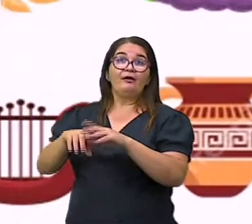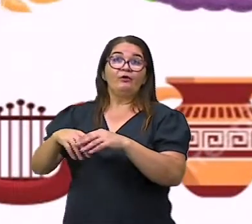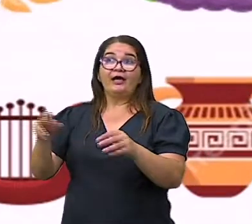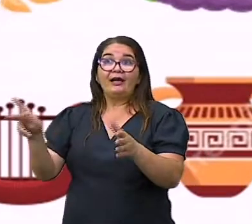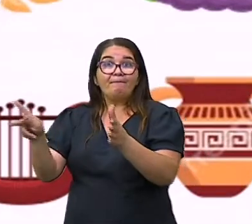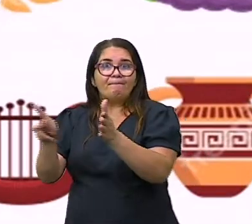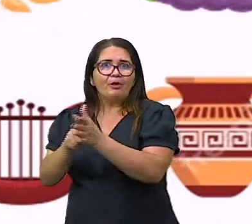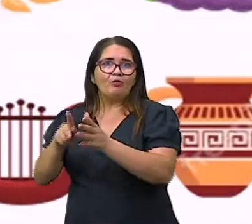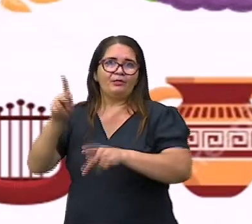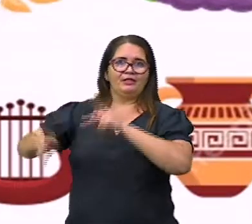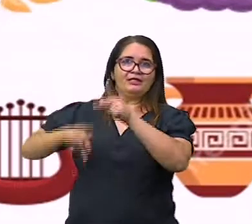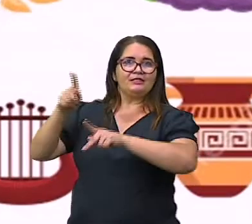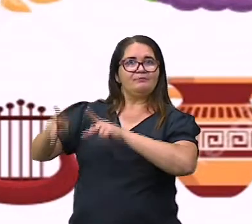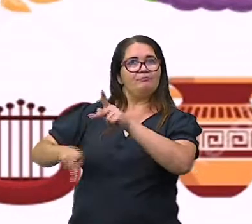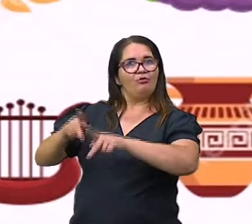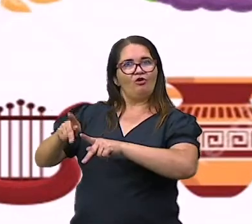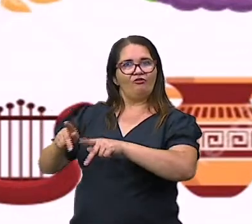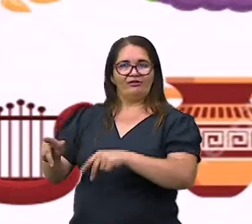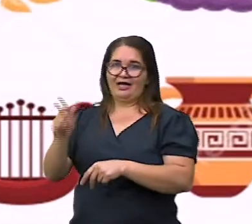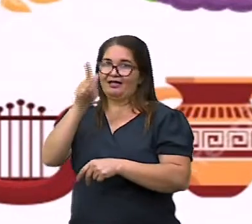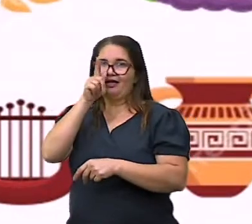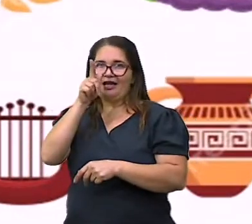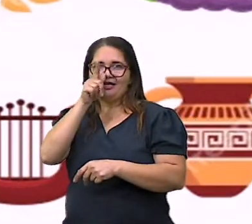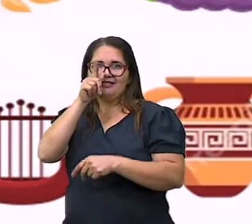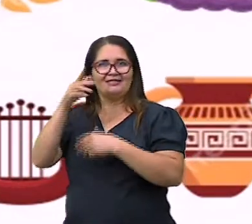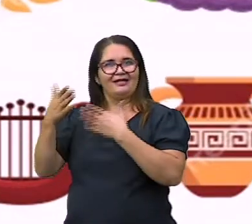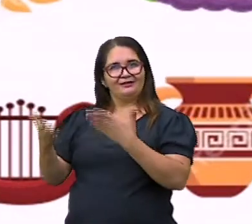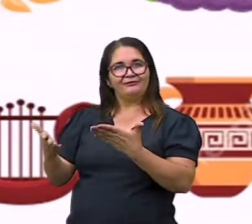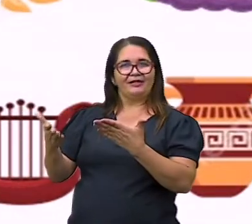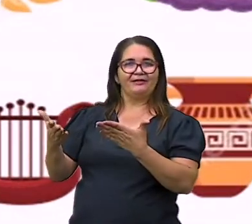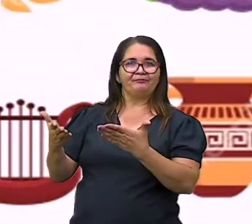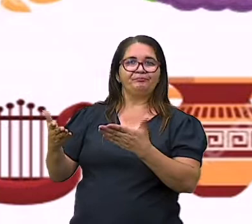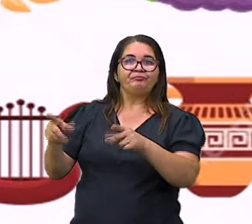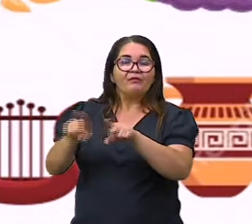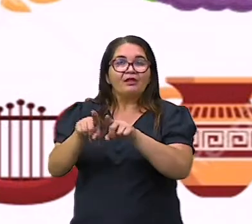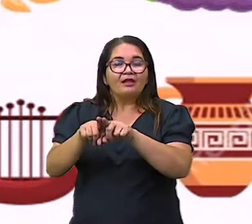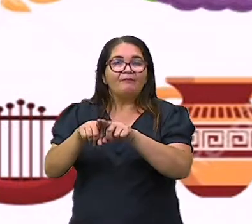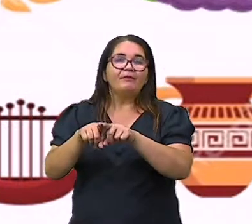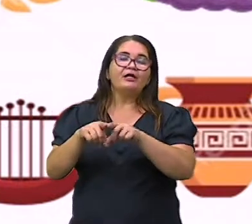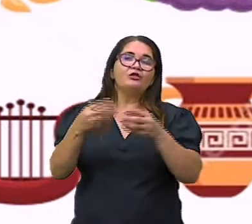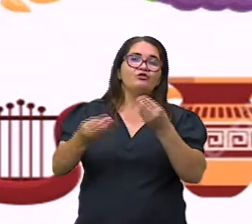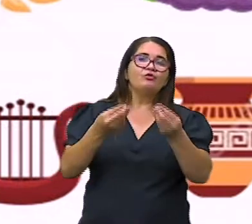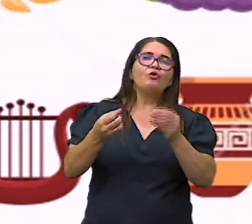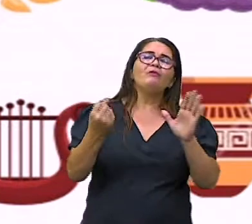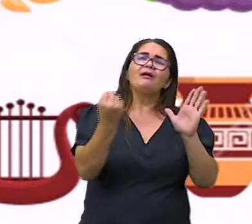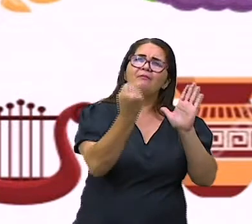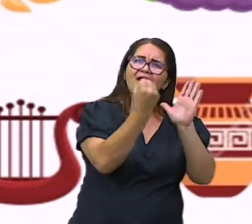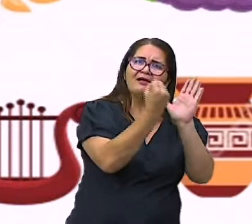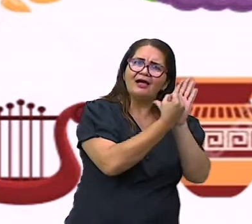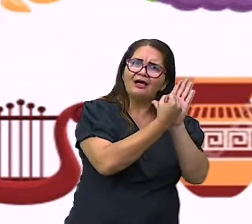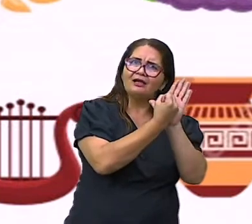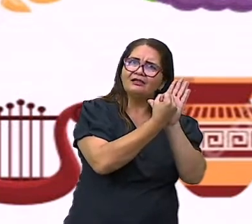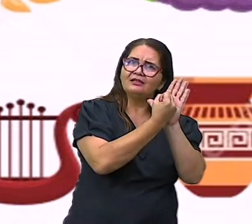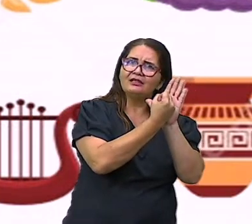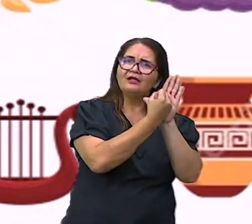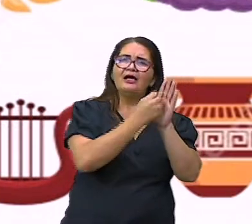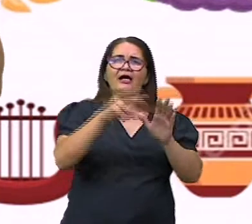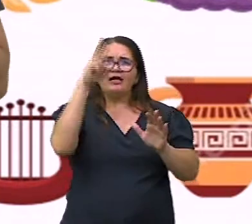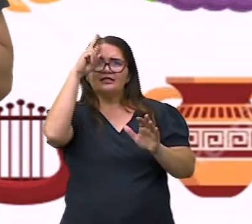na formação do povo grego, ou dos helenos, marcado pela existência de 2